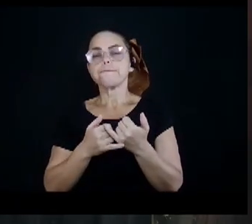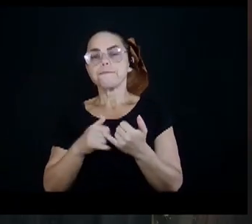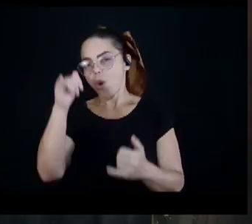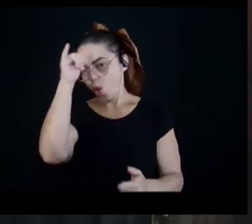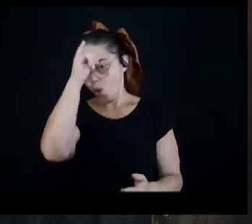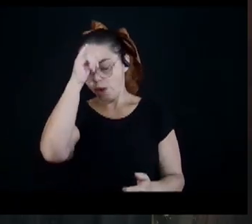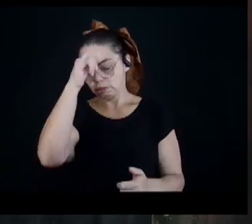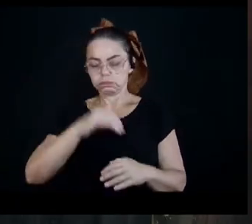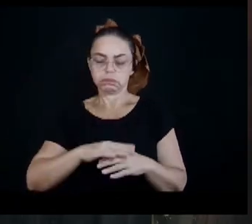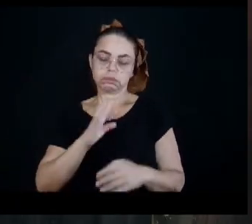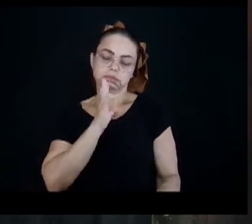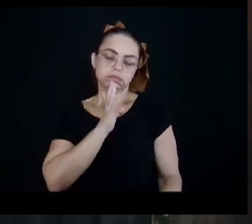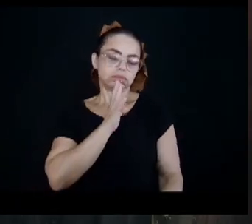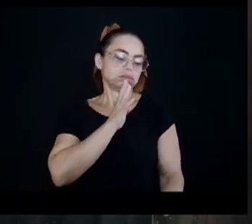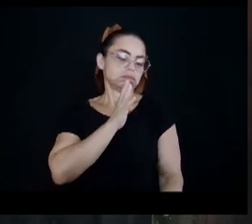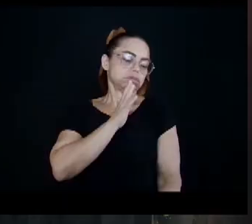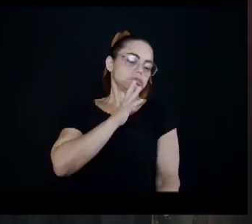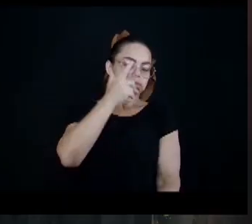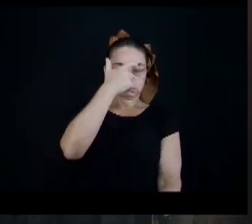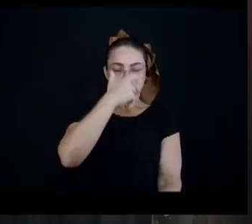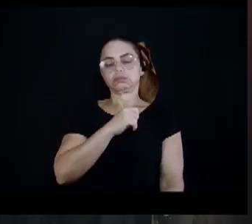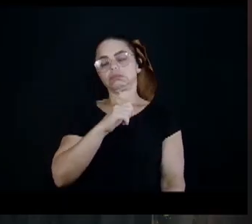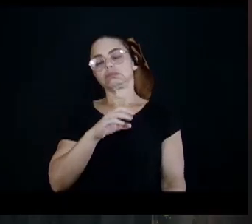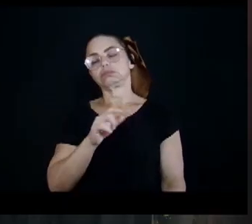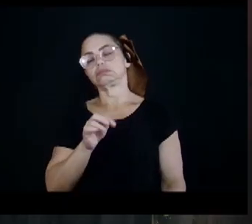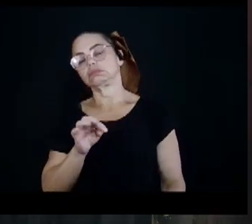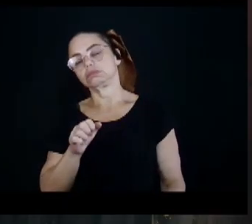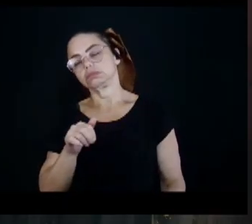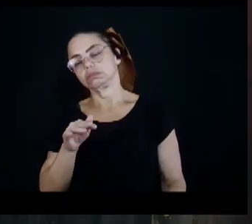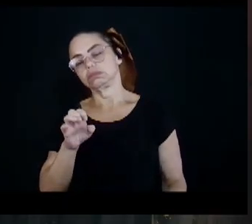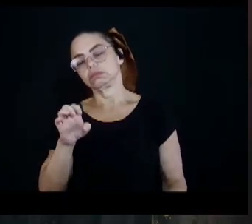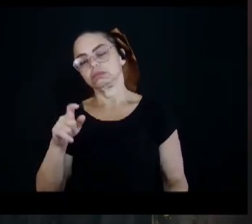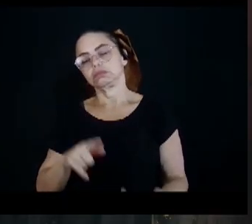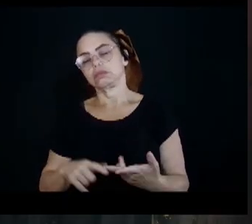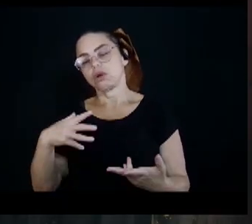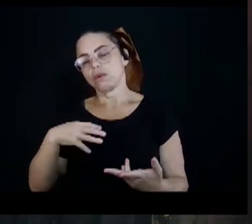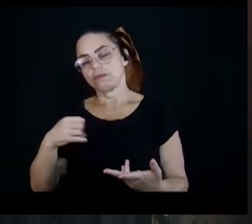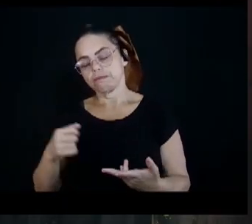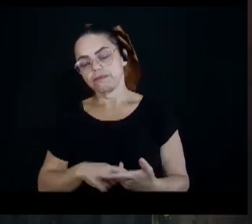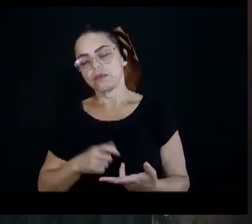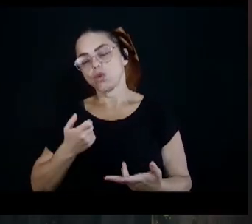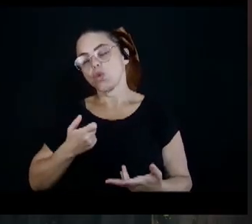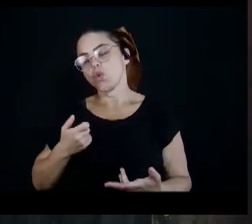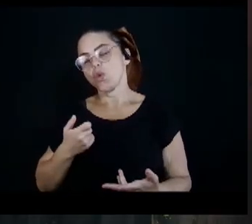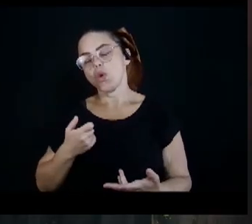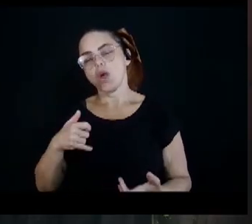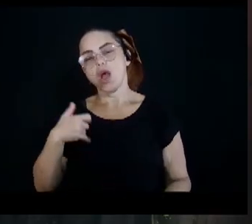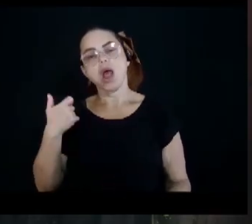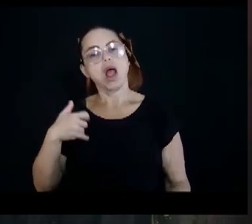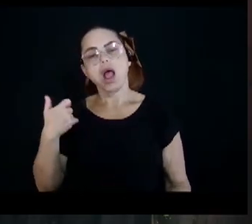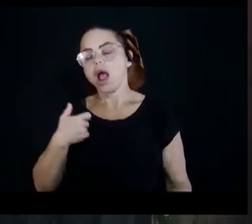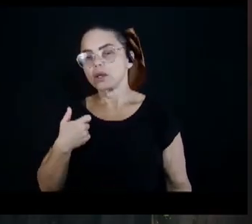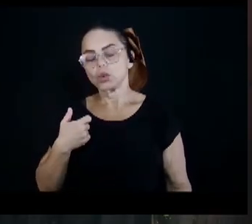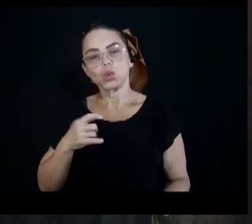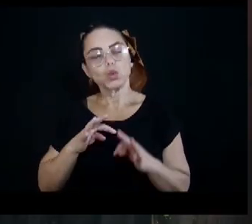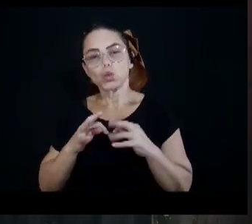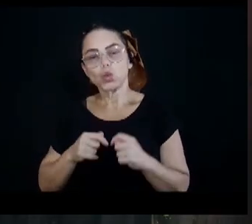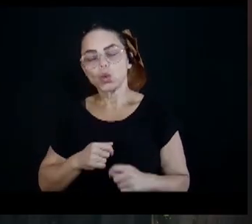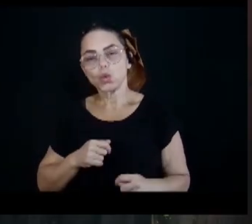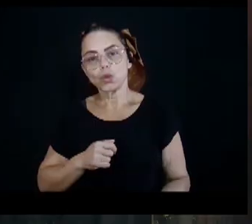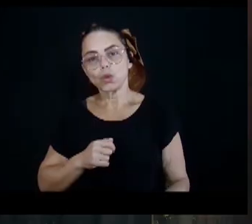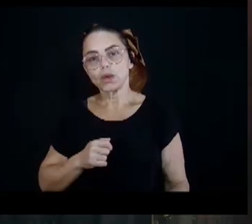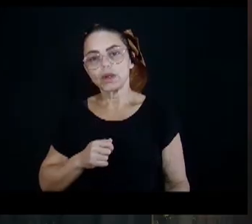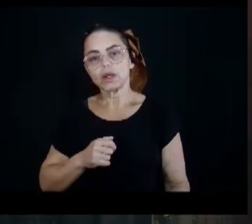sou Cristiane, psicóloga, filha de, tenho tantos anos, isso é o que todos sabem, isso é o meu social. Quem é